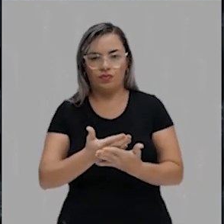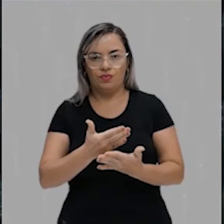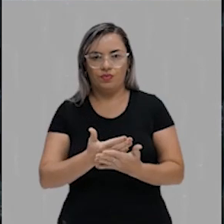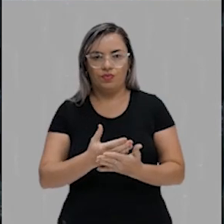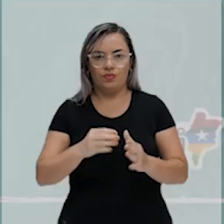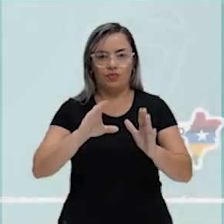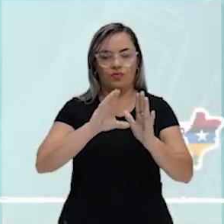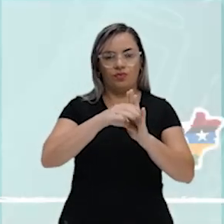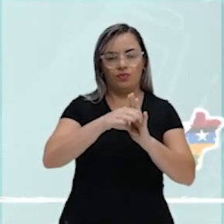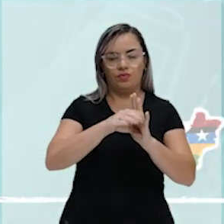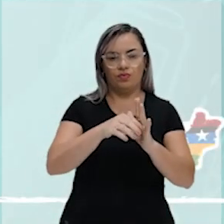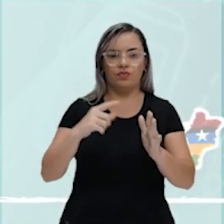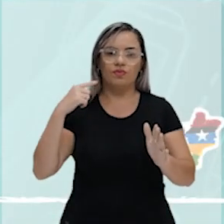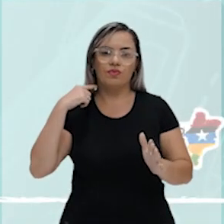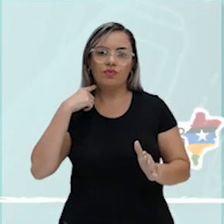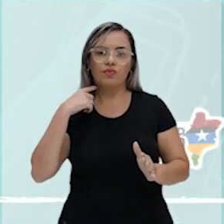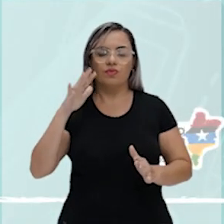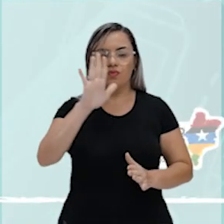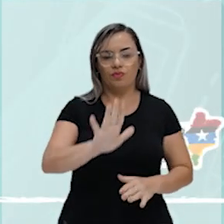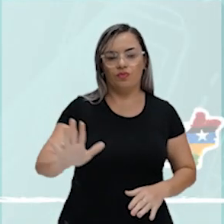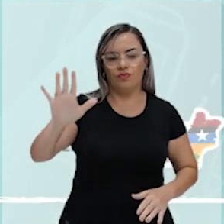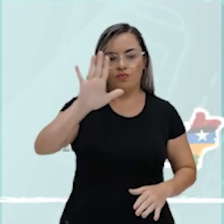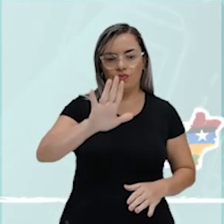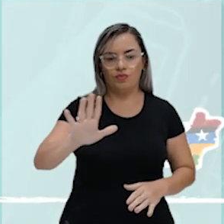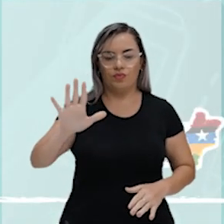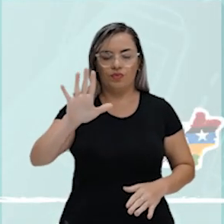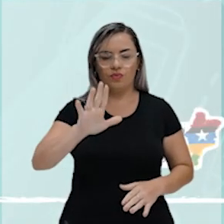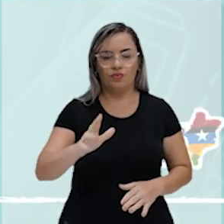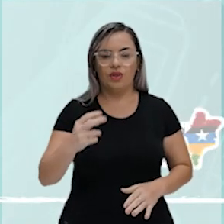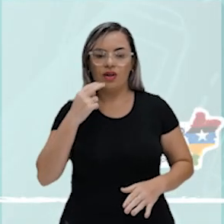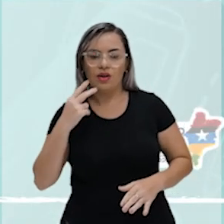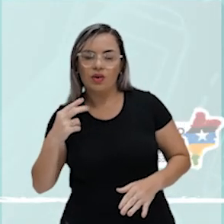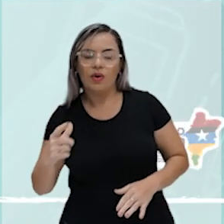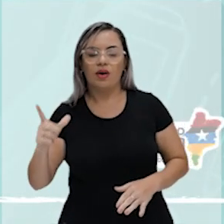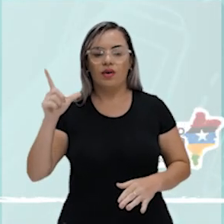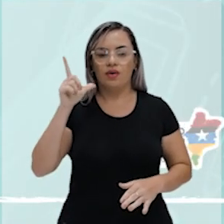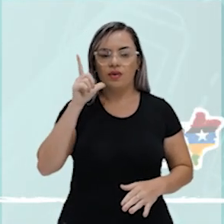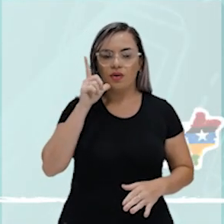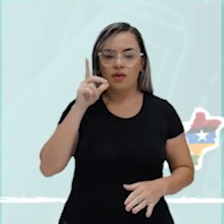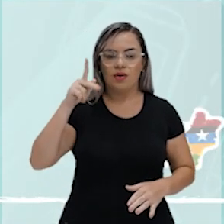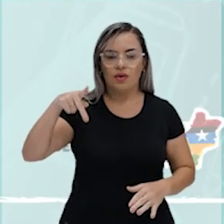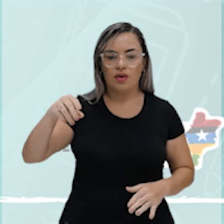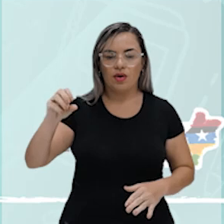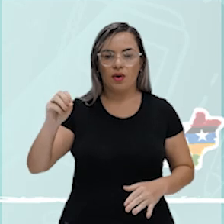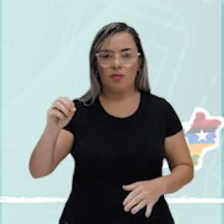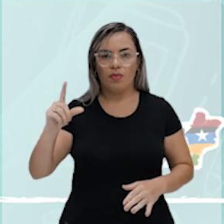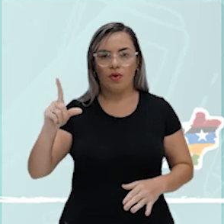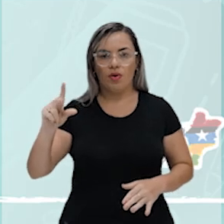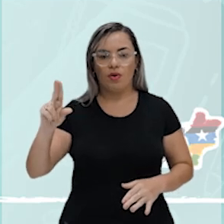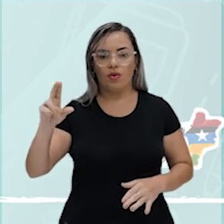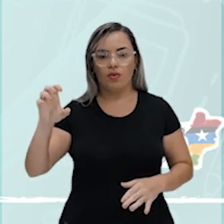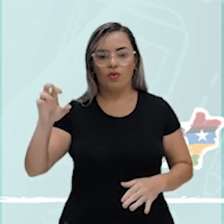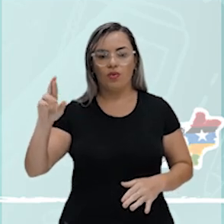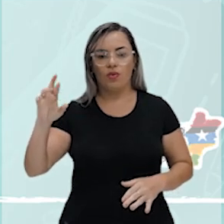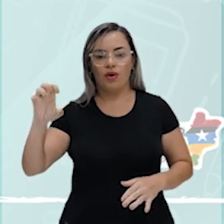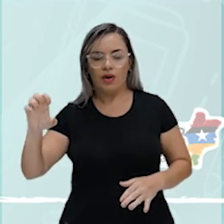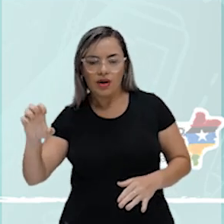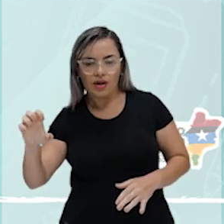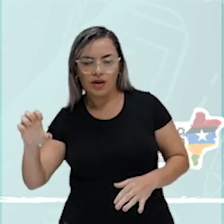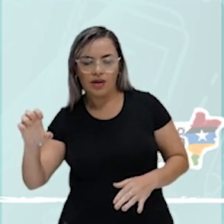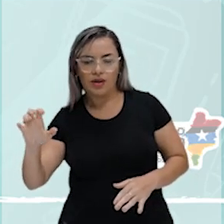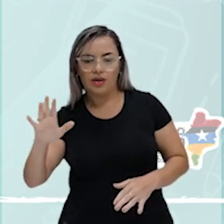A palavra poluição vem do latim poluere, certo? Que quer dizer o quê? Manchar,